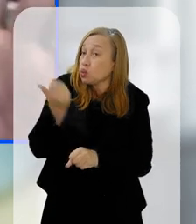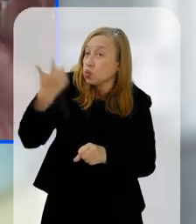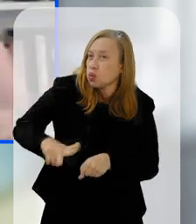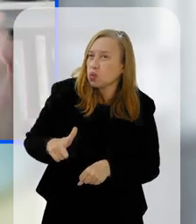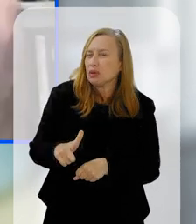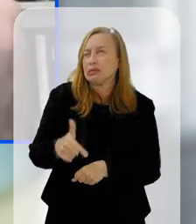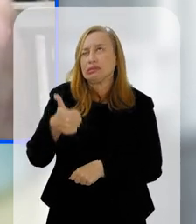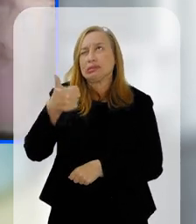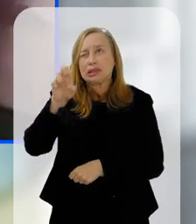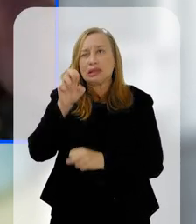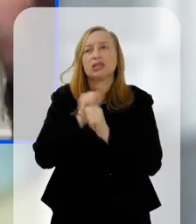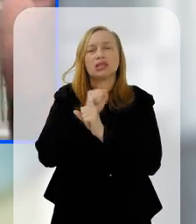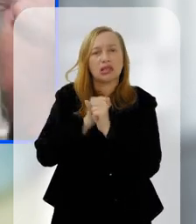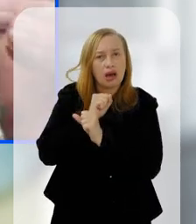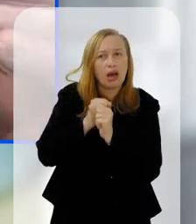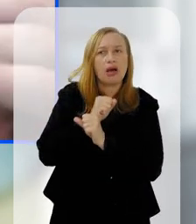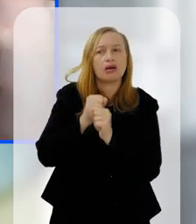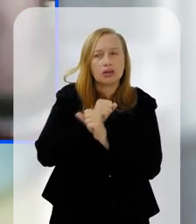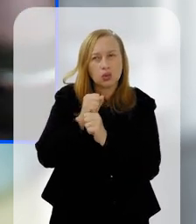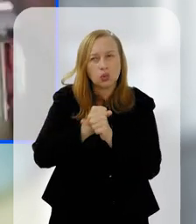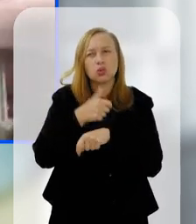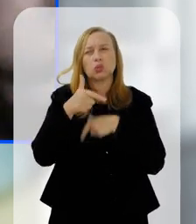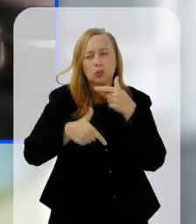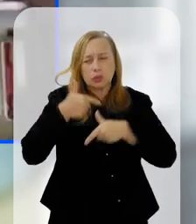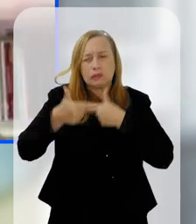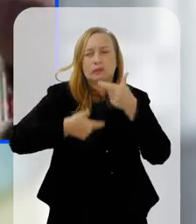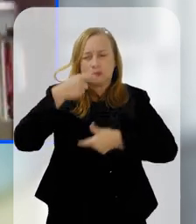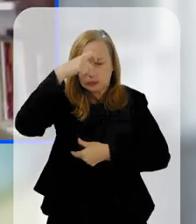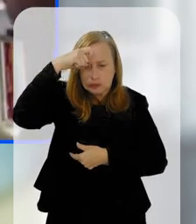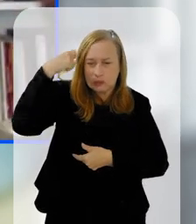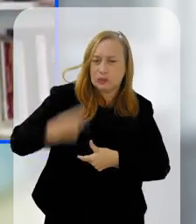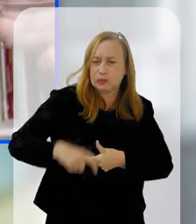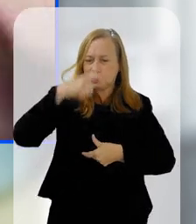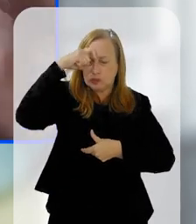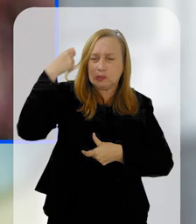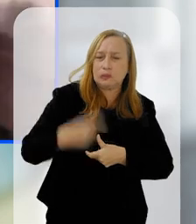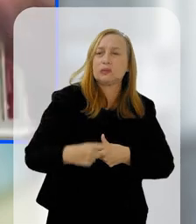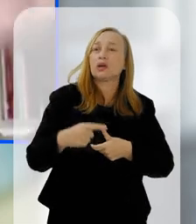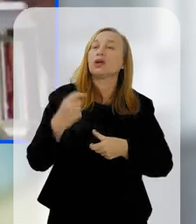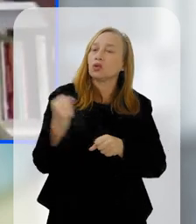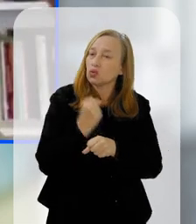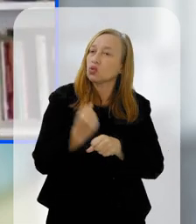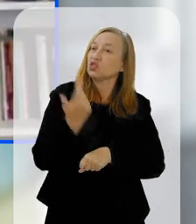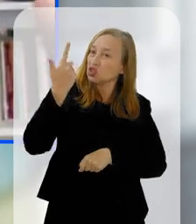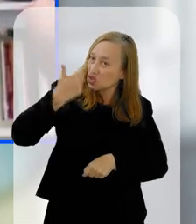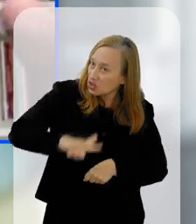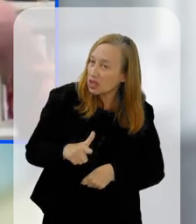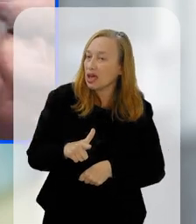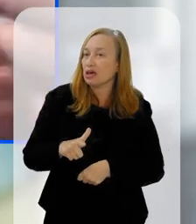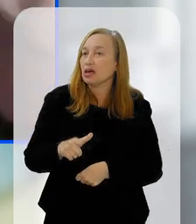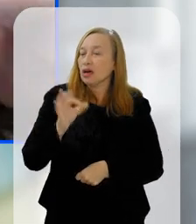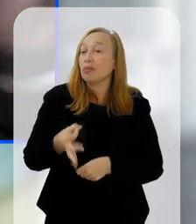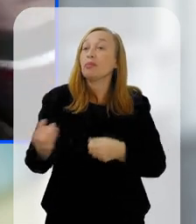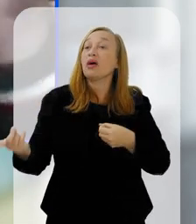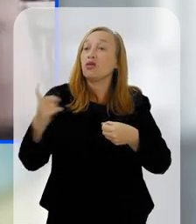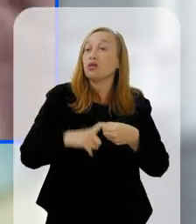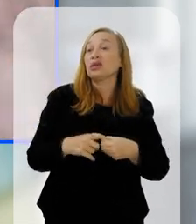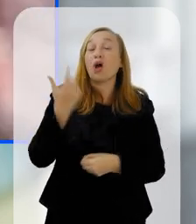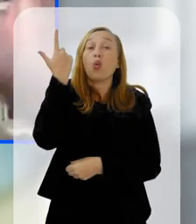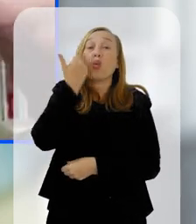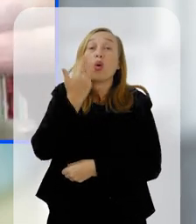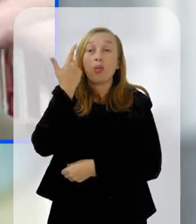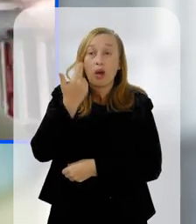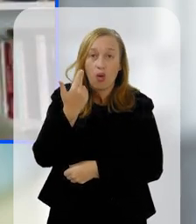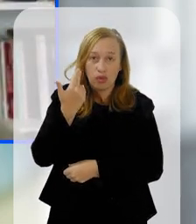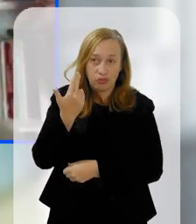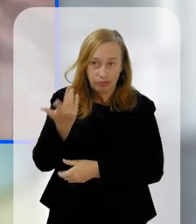uma reconstrução que deve levar uns 15 anos de trabalho muito duro para reconstruir de fato, para a gente voltar a ser